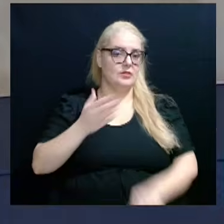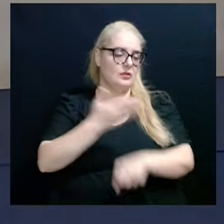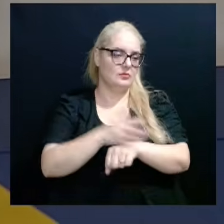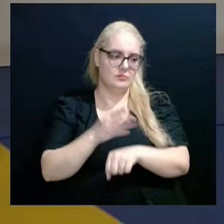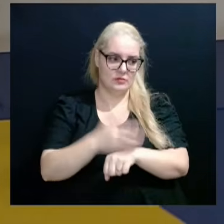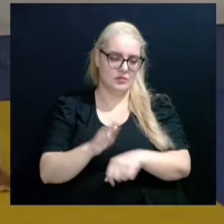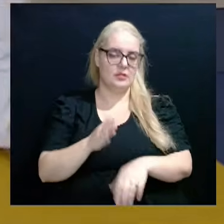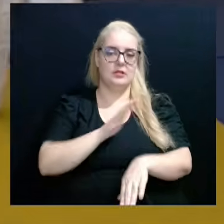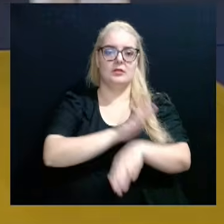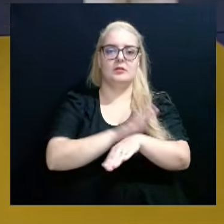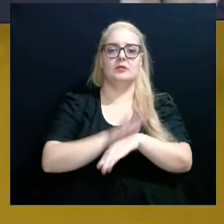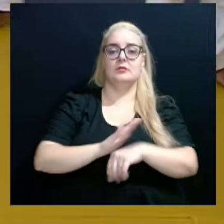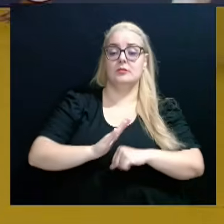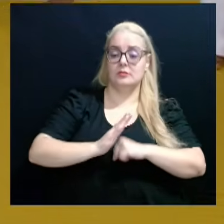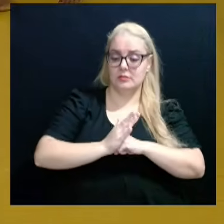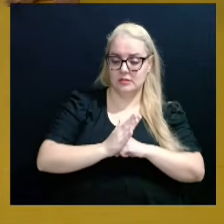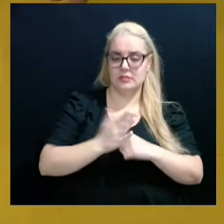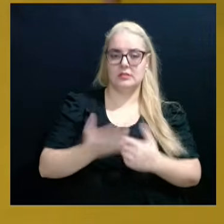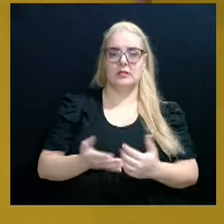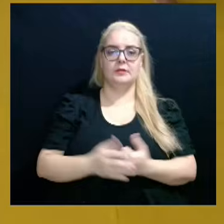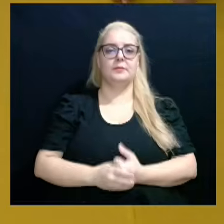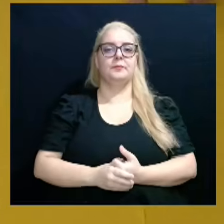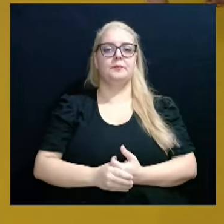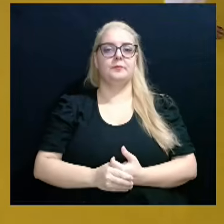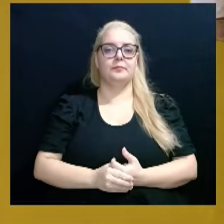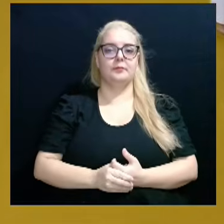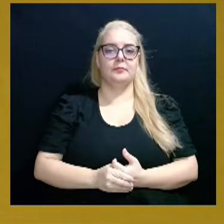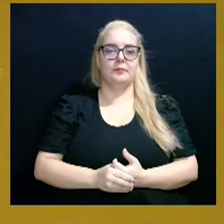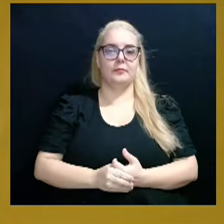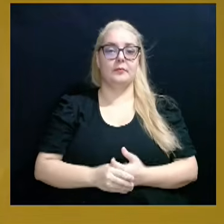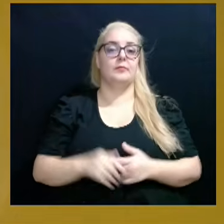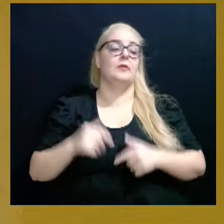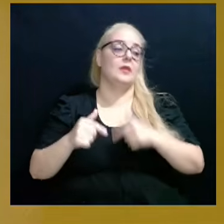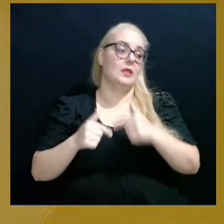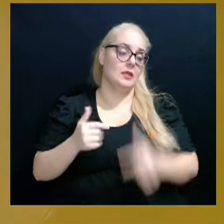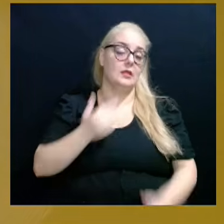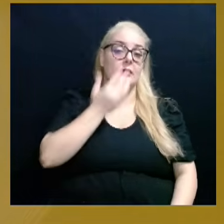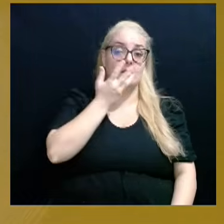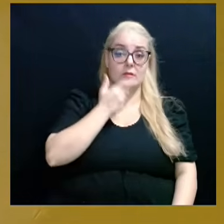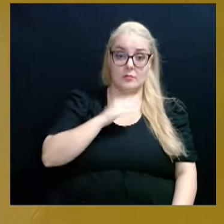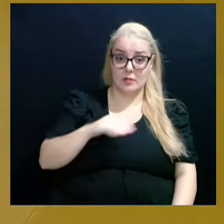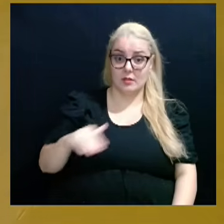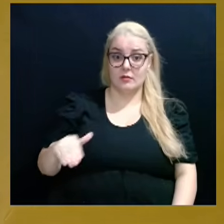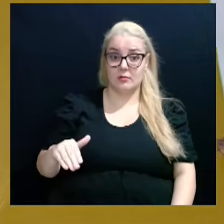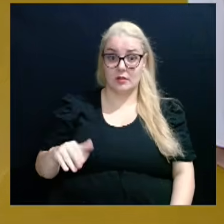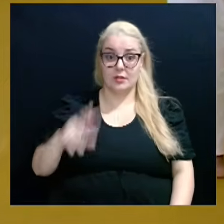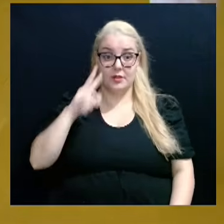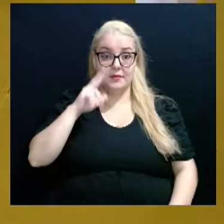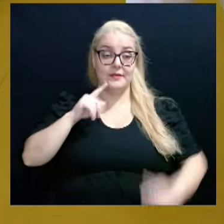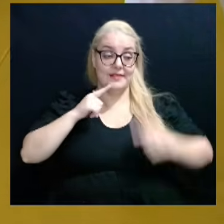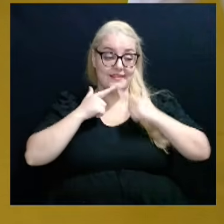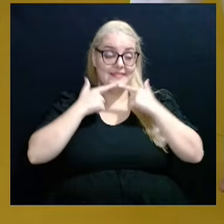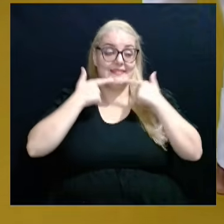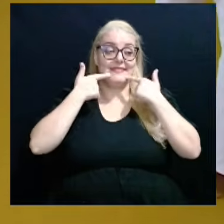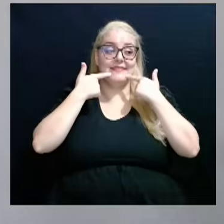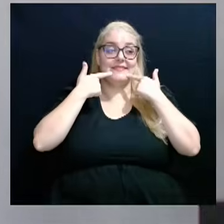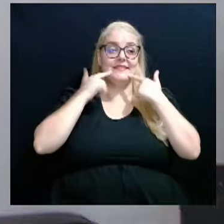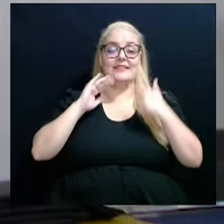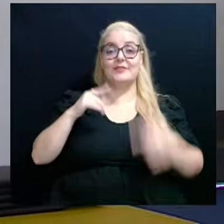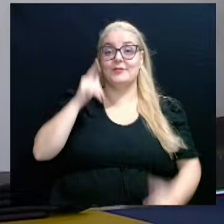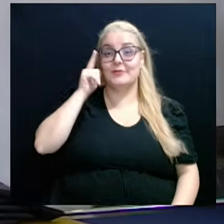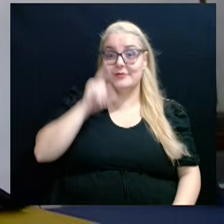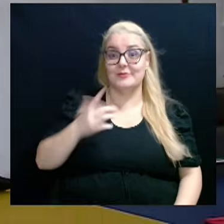sensei. E trabalhar com as crianças, ver o sorriso das crianças quando ela consegue acertar